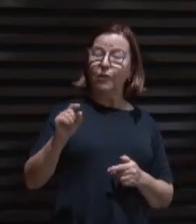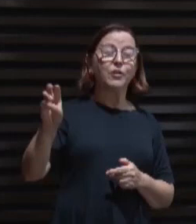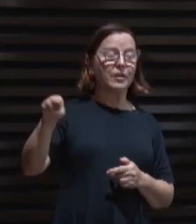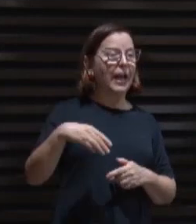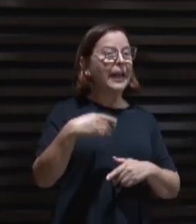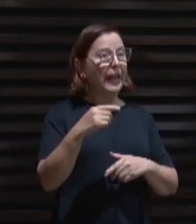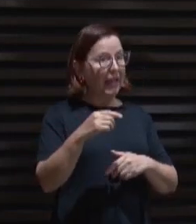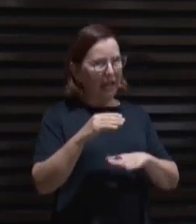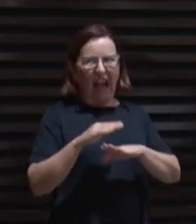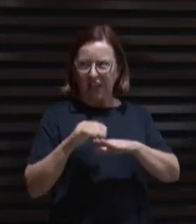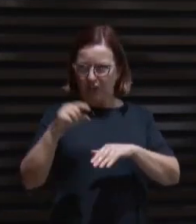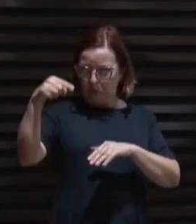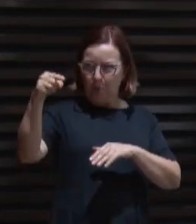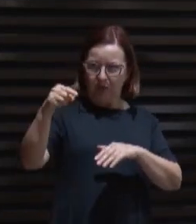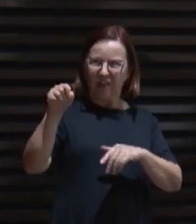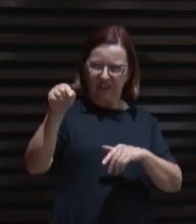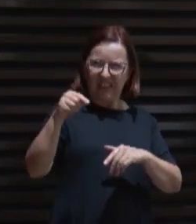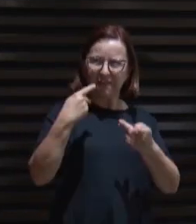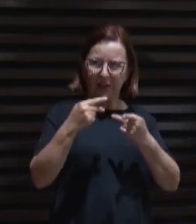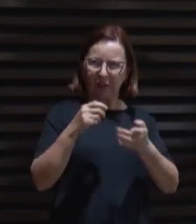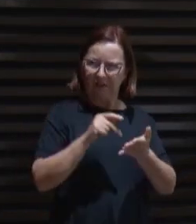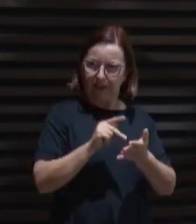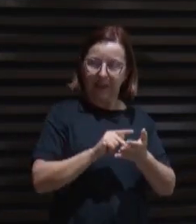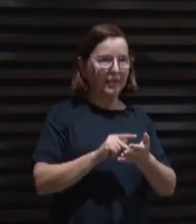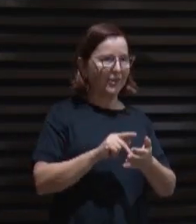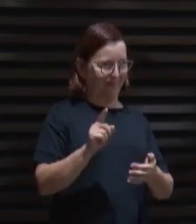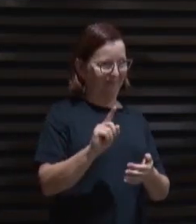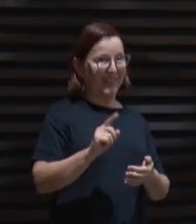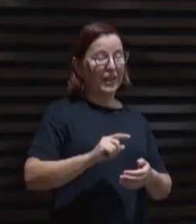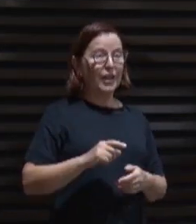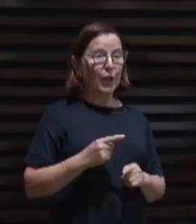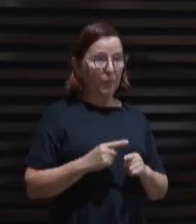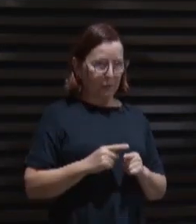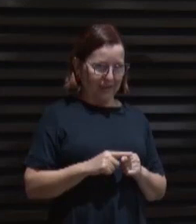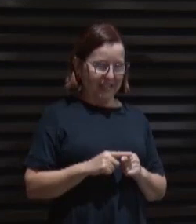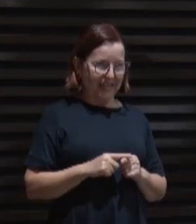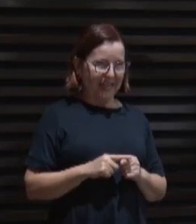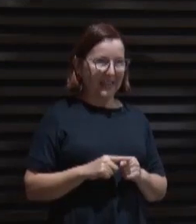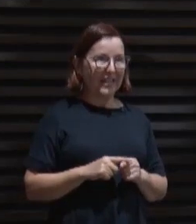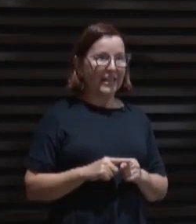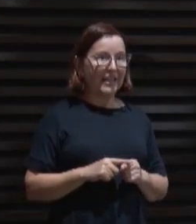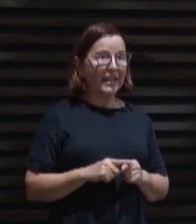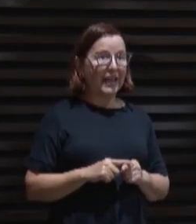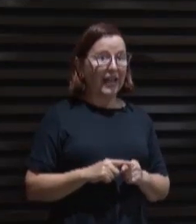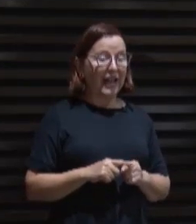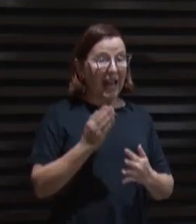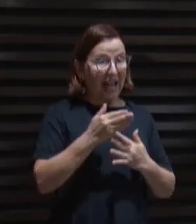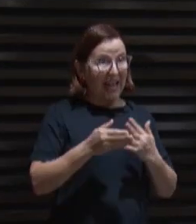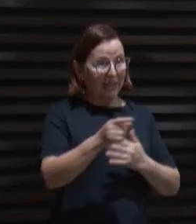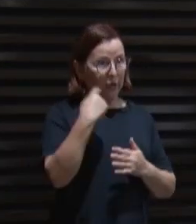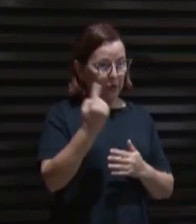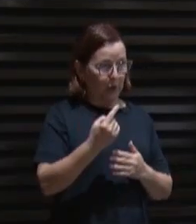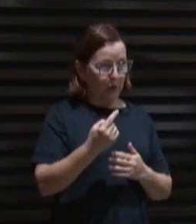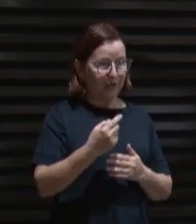defenestrar, para destruir. É para corrigir, porque entre nós não pode existir fofoca. Não pode existir